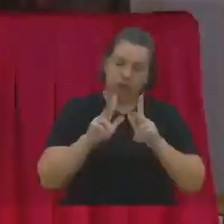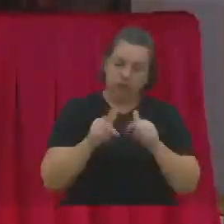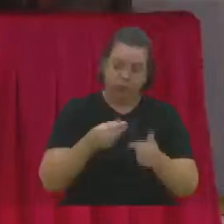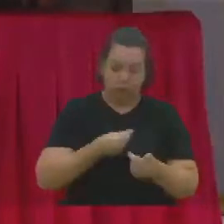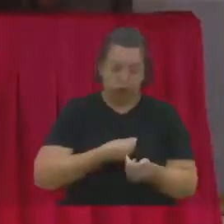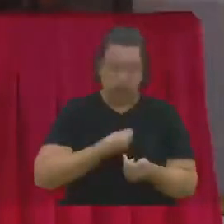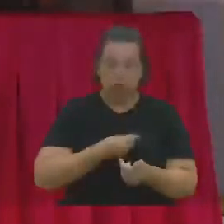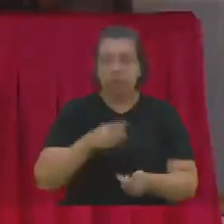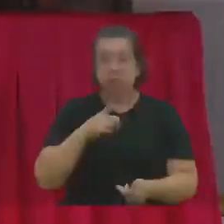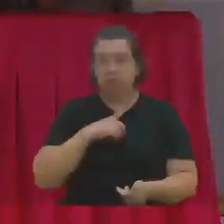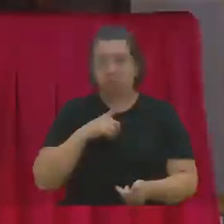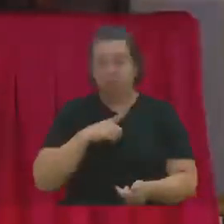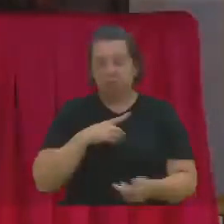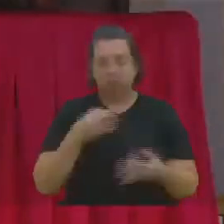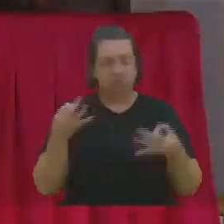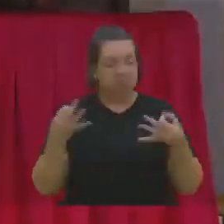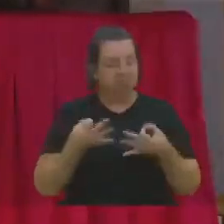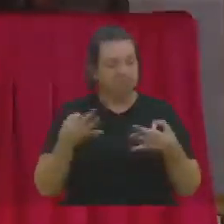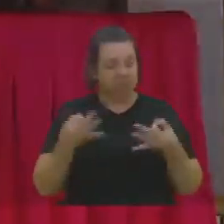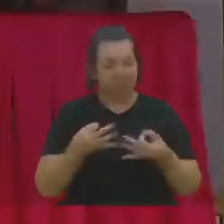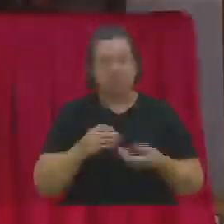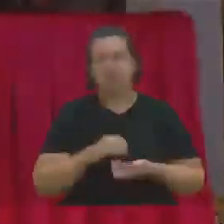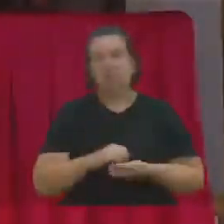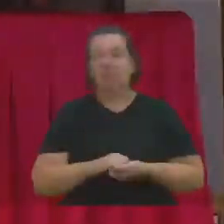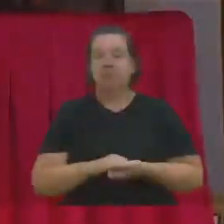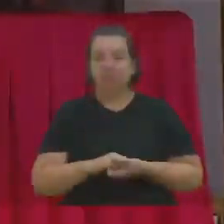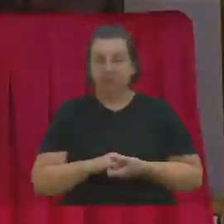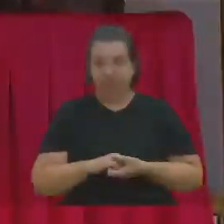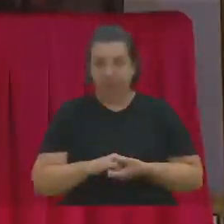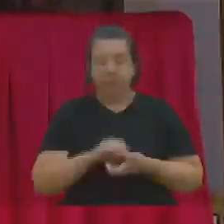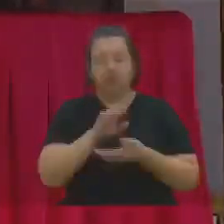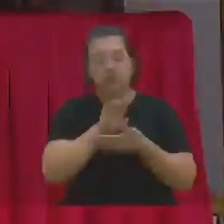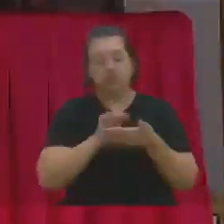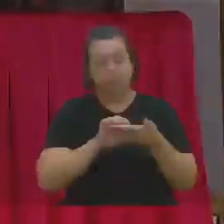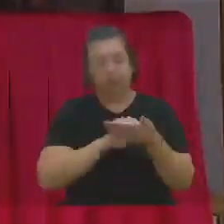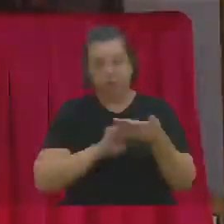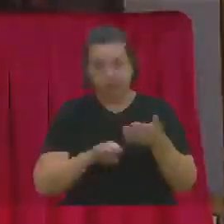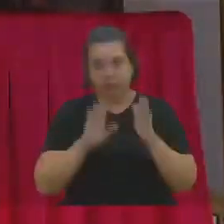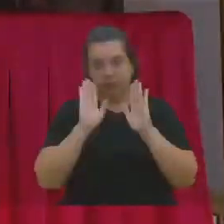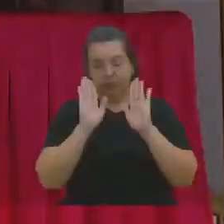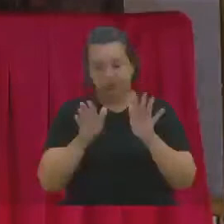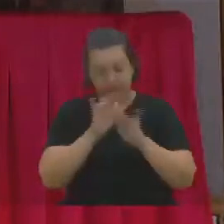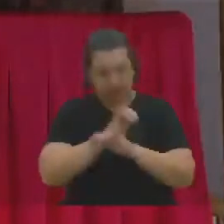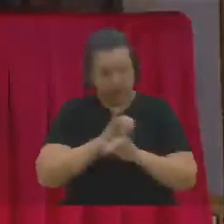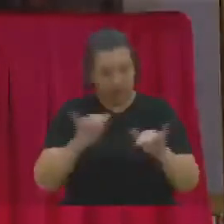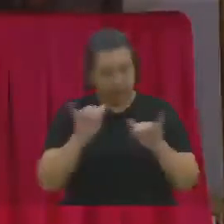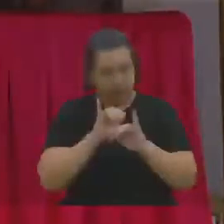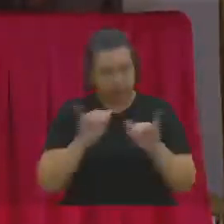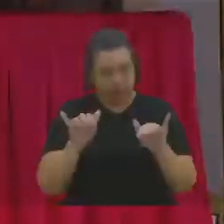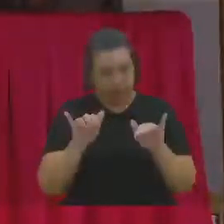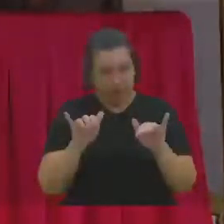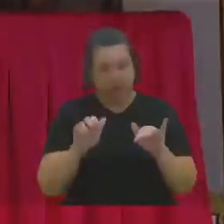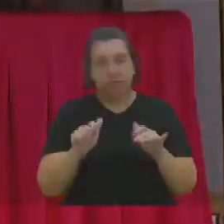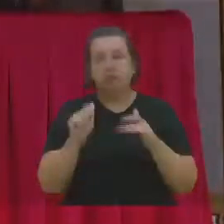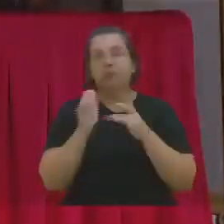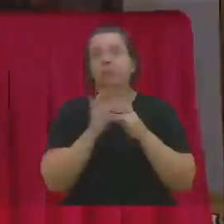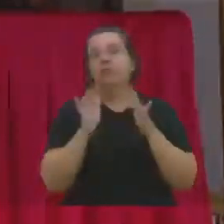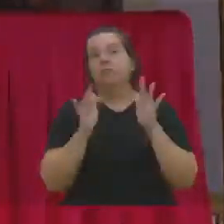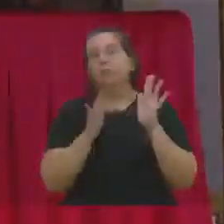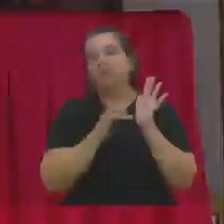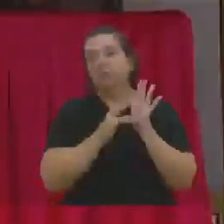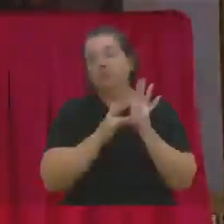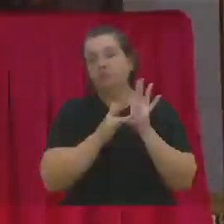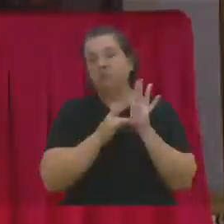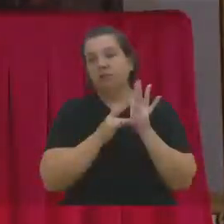em abundância. E o Evangelho, como já bem falamos, Jesus